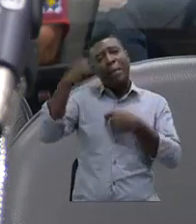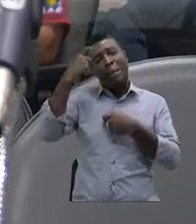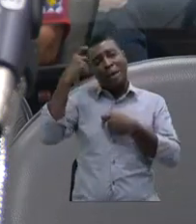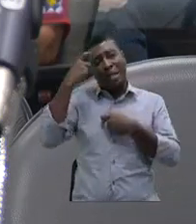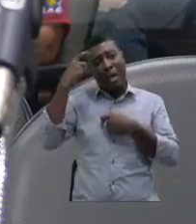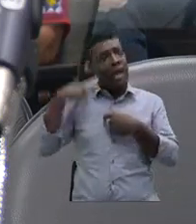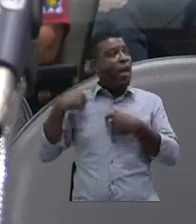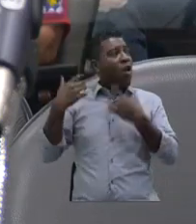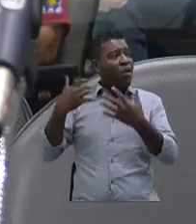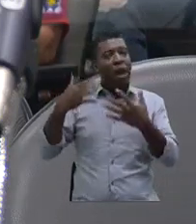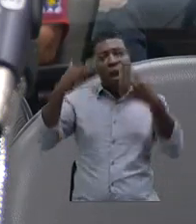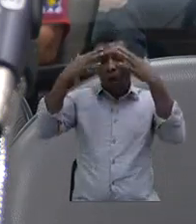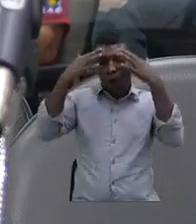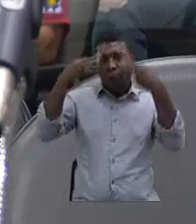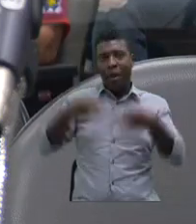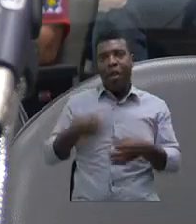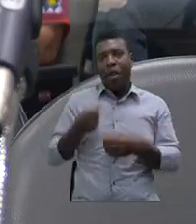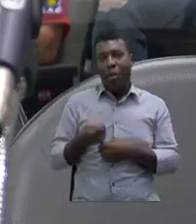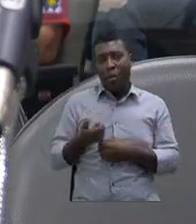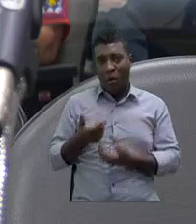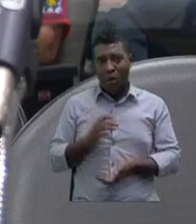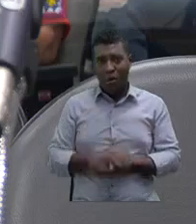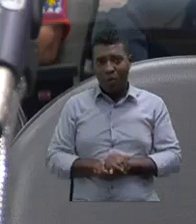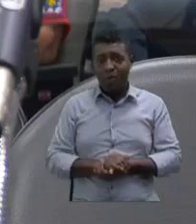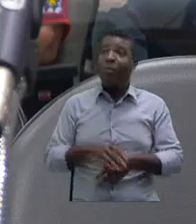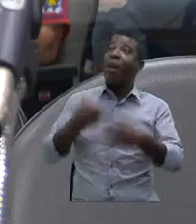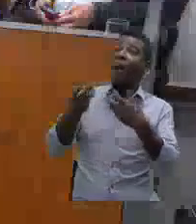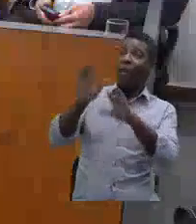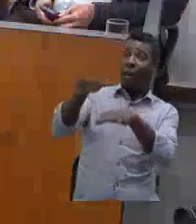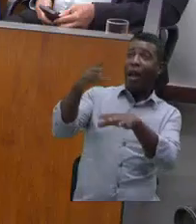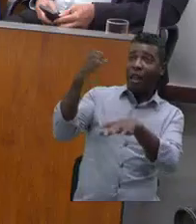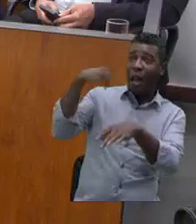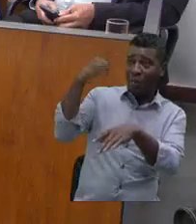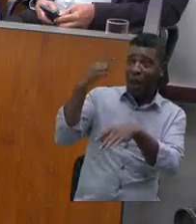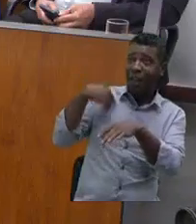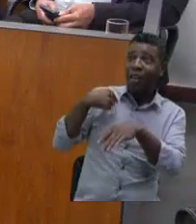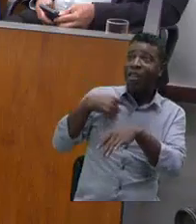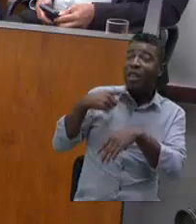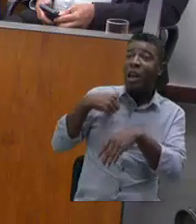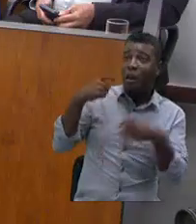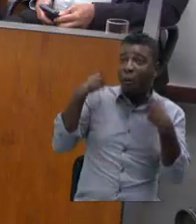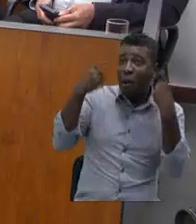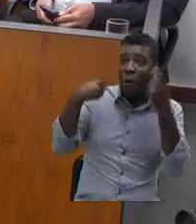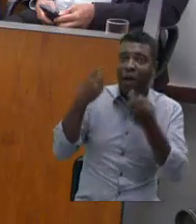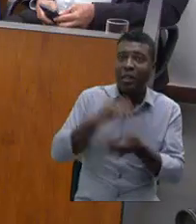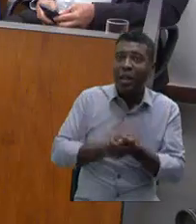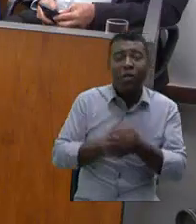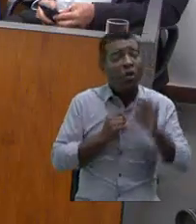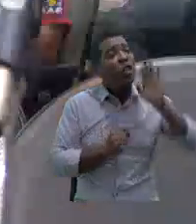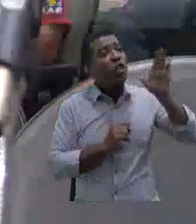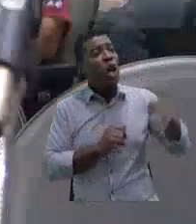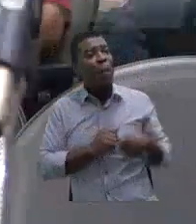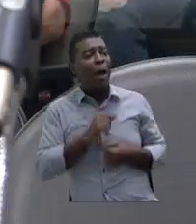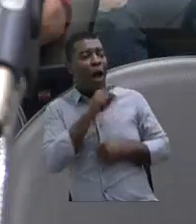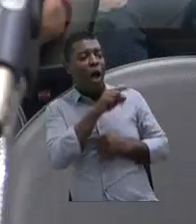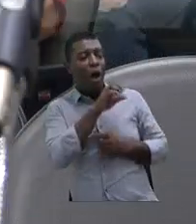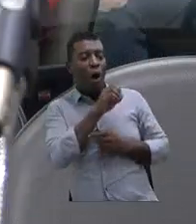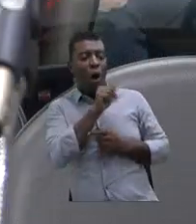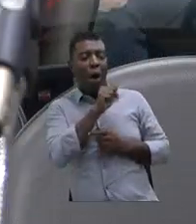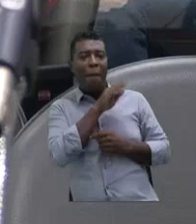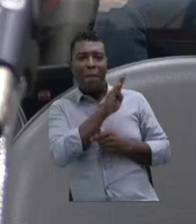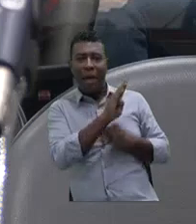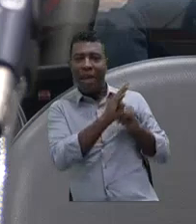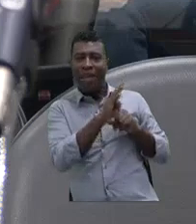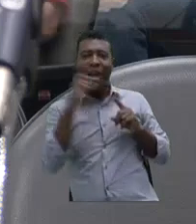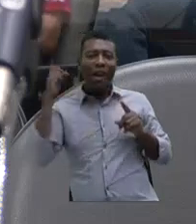pouco. E aí, deputado Mauro Tramonte, eu tenho uma preocupação, porque, às vezes, a gente fala assim, vamos chamar a OAB, Vamos chamar os escritórios